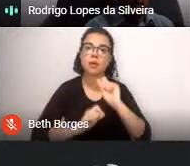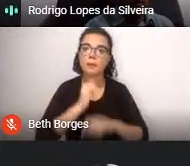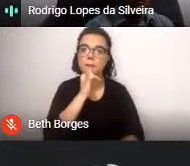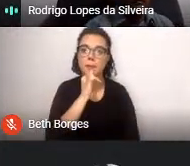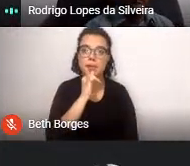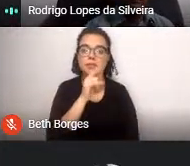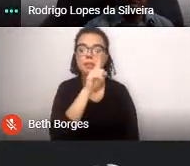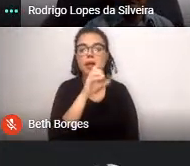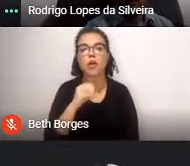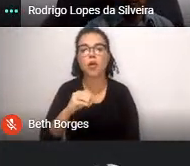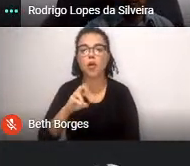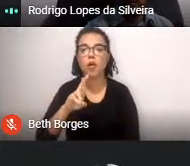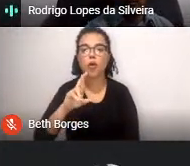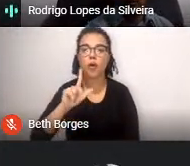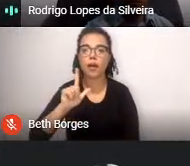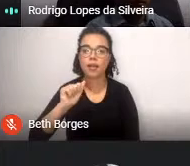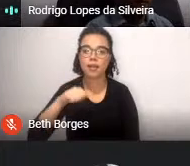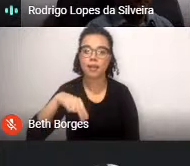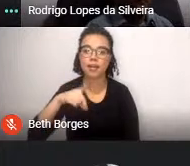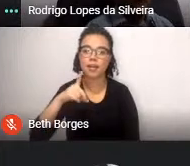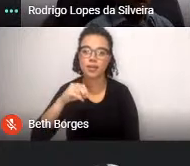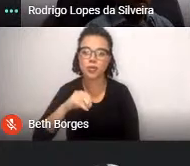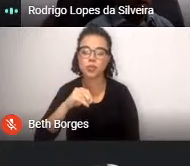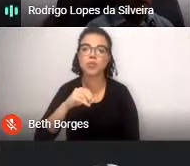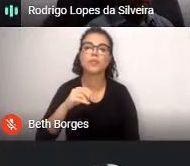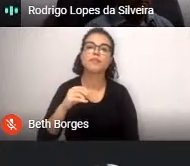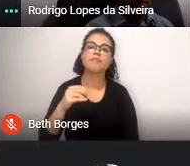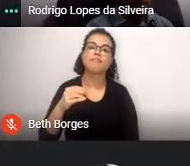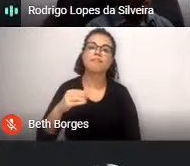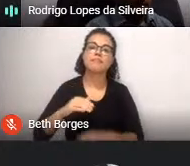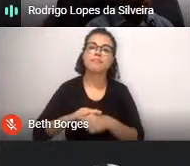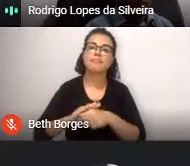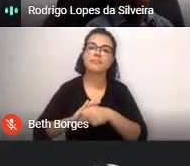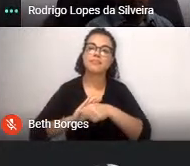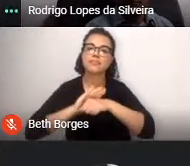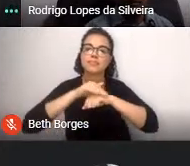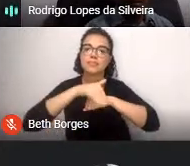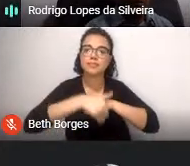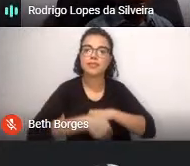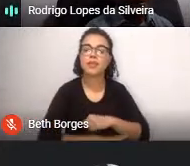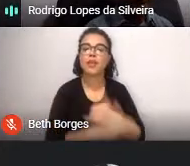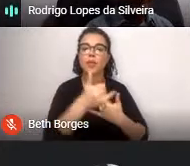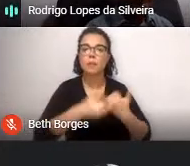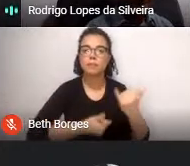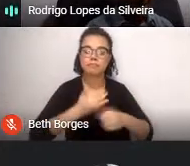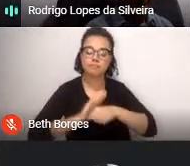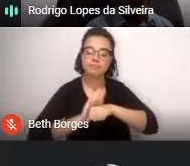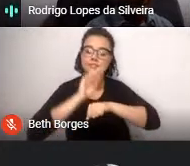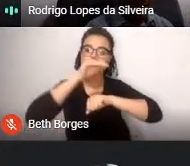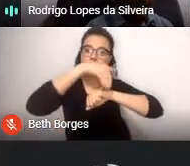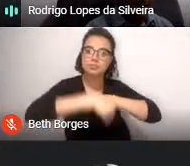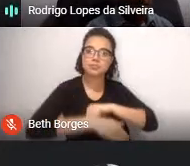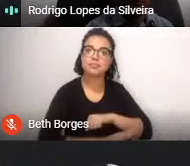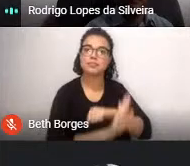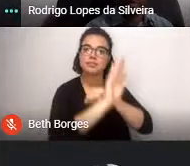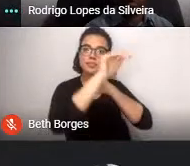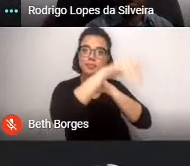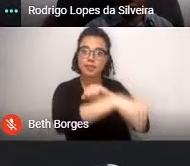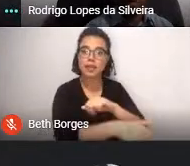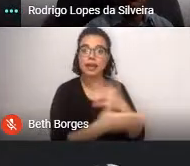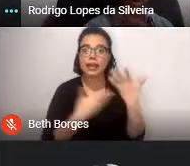em Orlando, né? Disney, por aí. Então, vamos lá. Dentro dessa